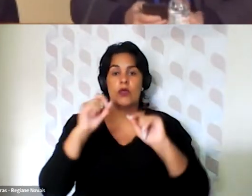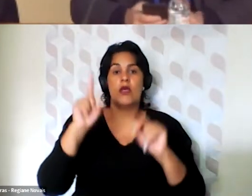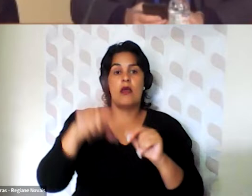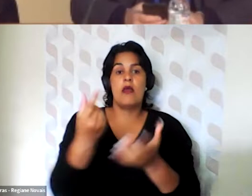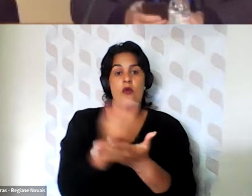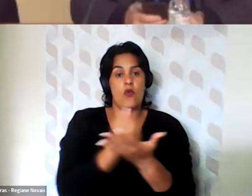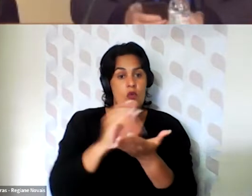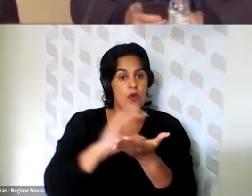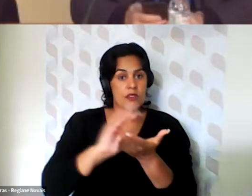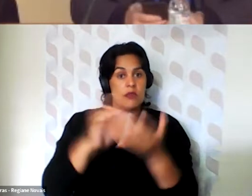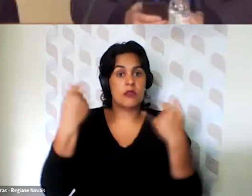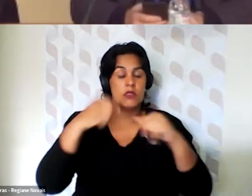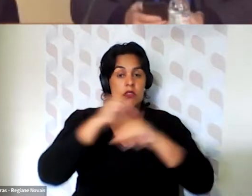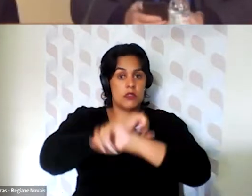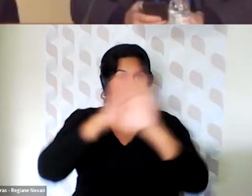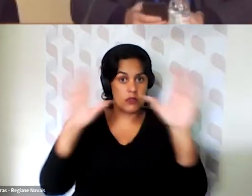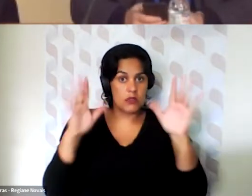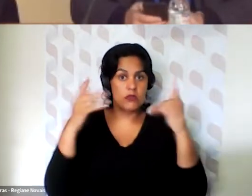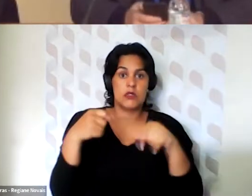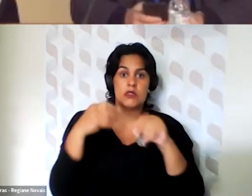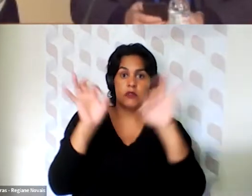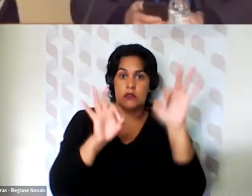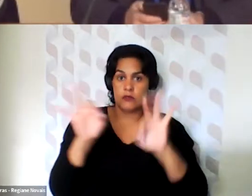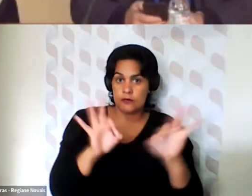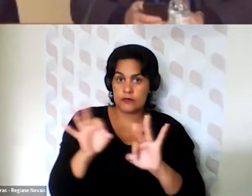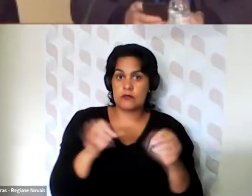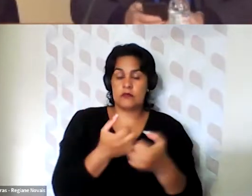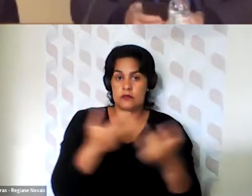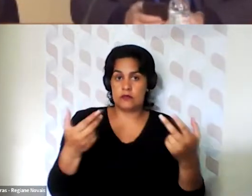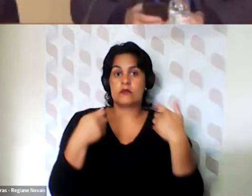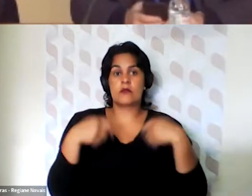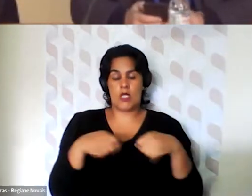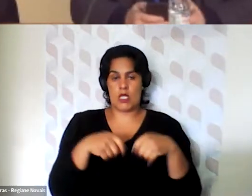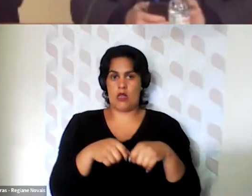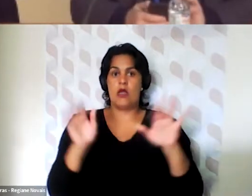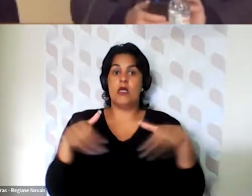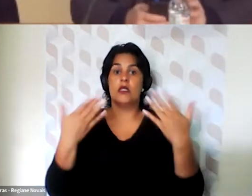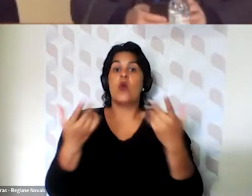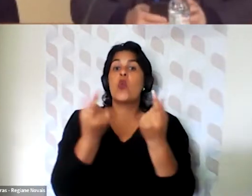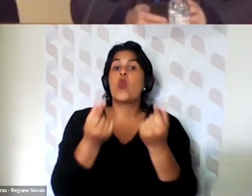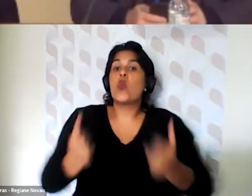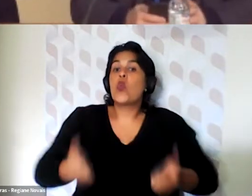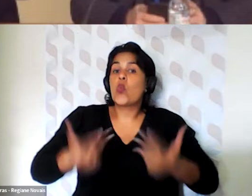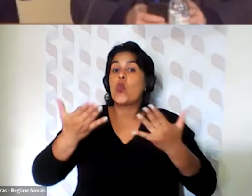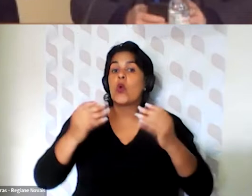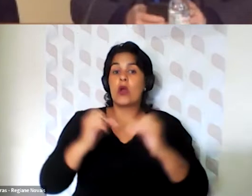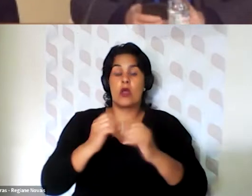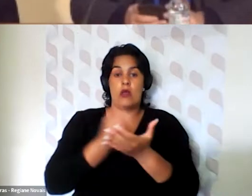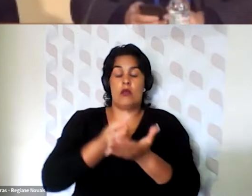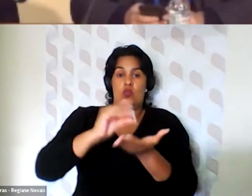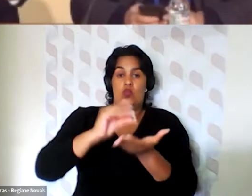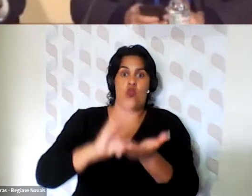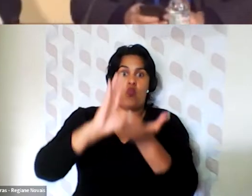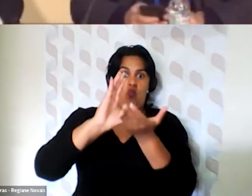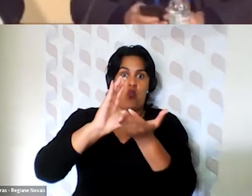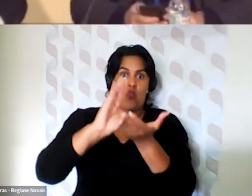fazendo praticamente nos últimos 20 anos, é dizer para os países não fazer austeridade muito cedo, a situação econômica internacional está complicada, a gente